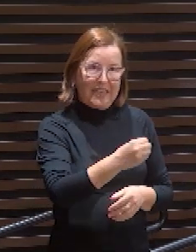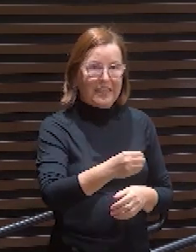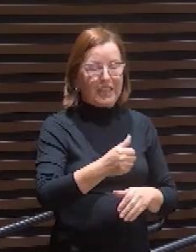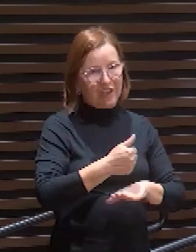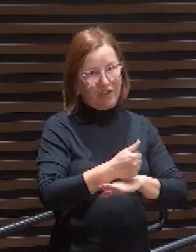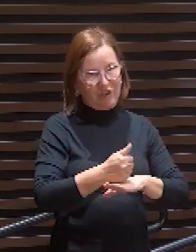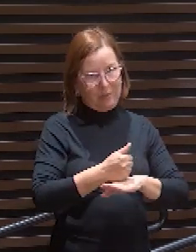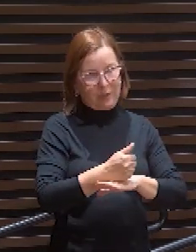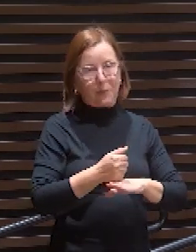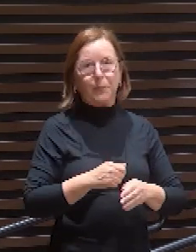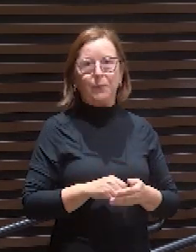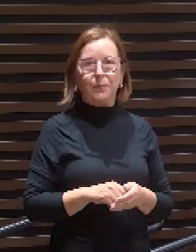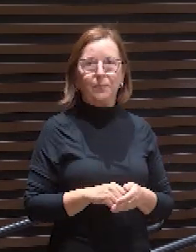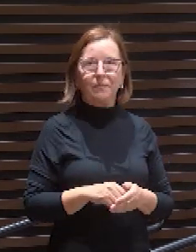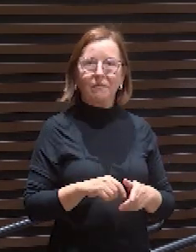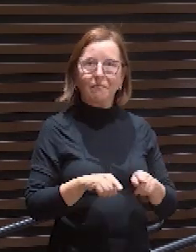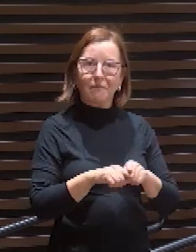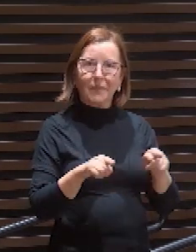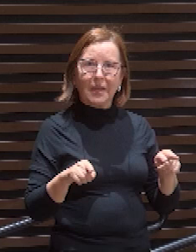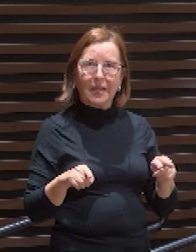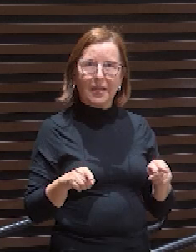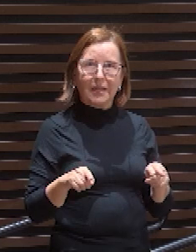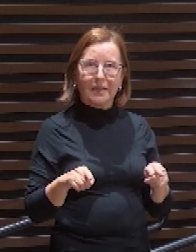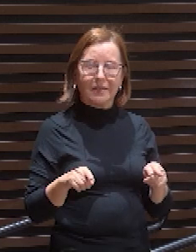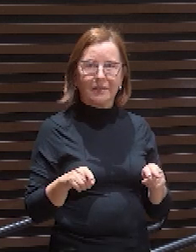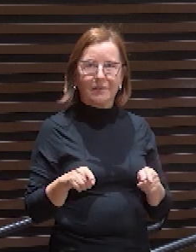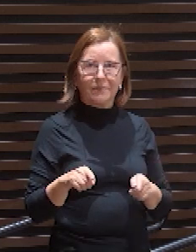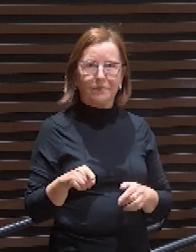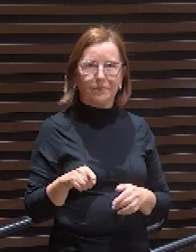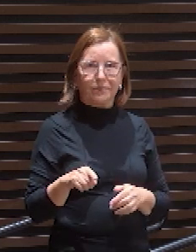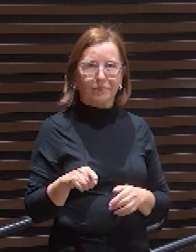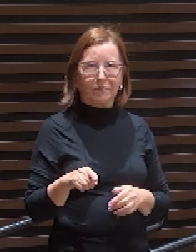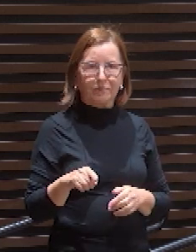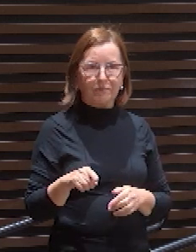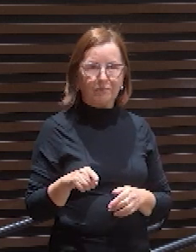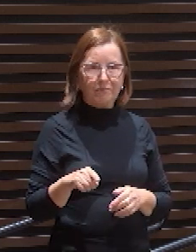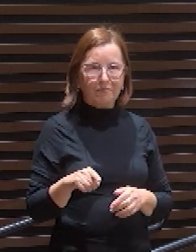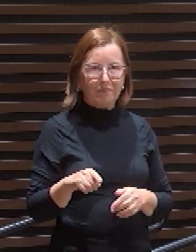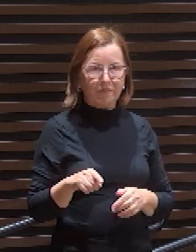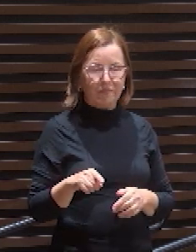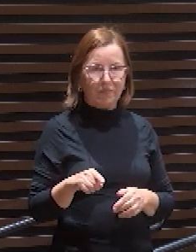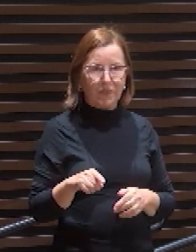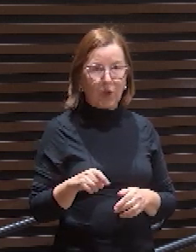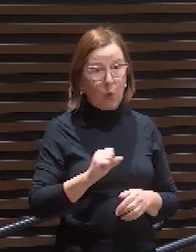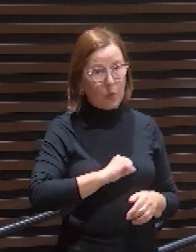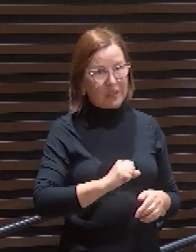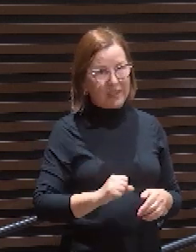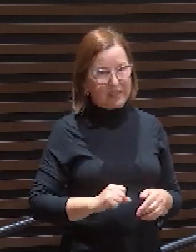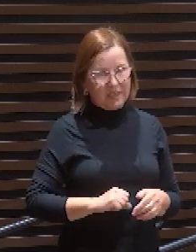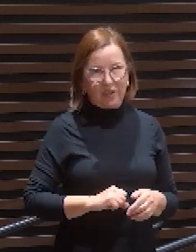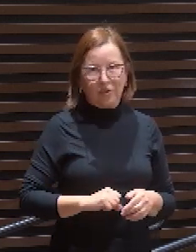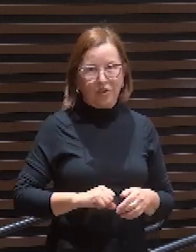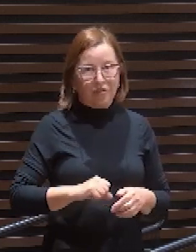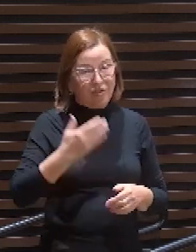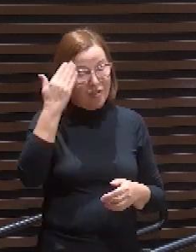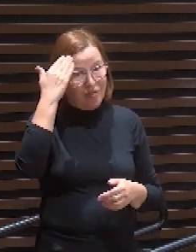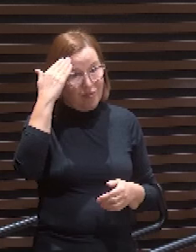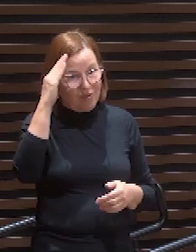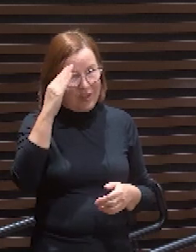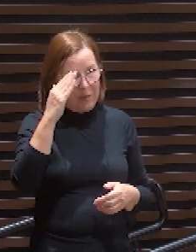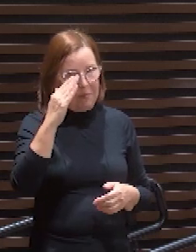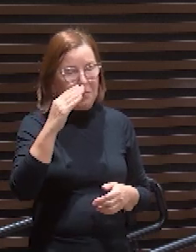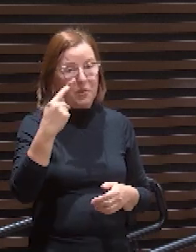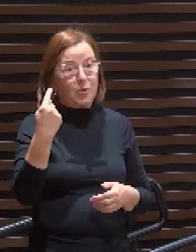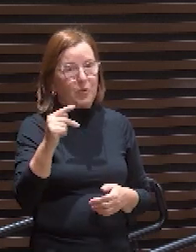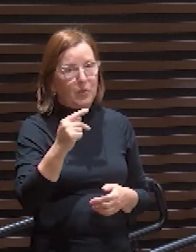Entretanto, aquele cuja genealogia não se inclui entre eles, recebeu